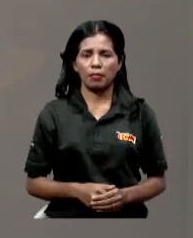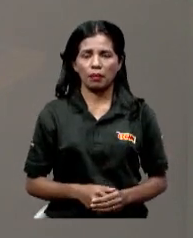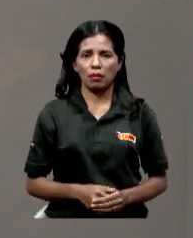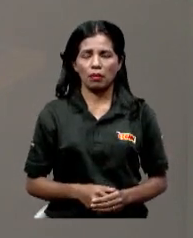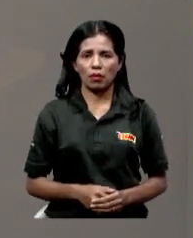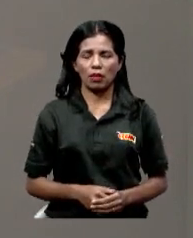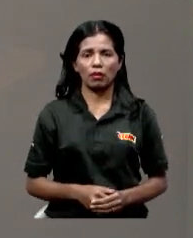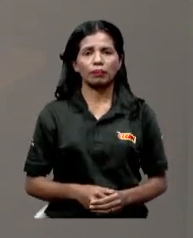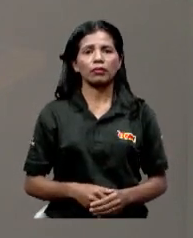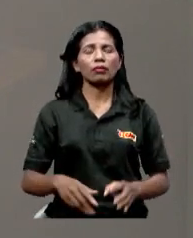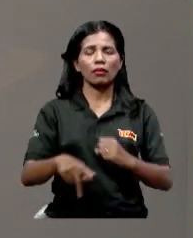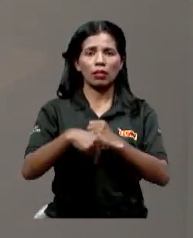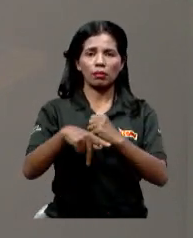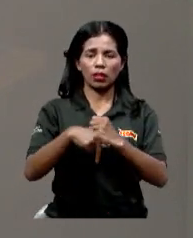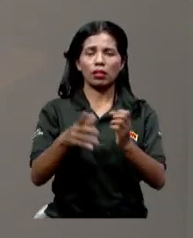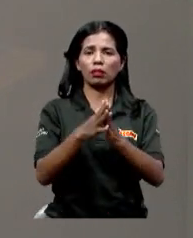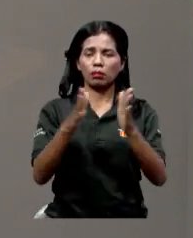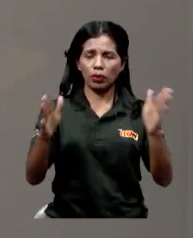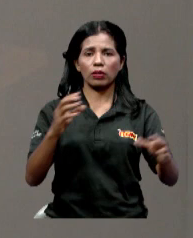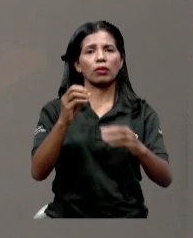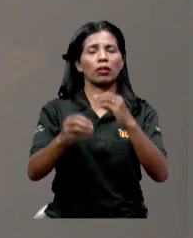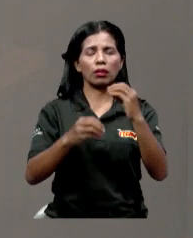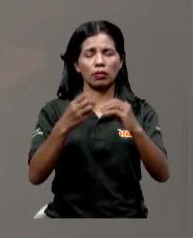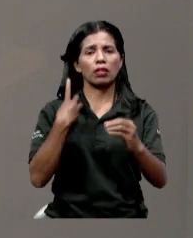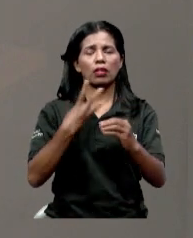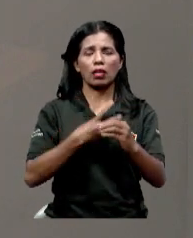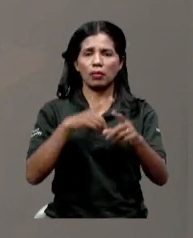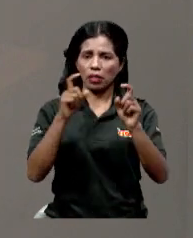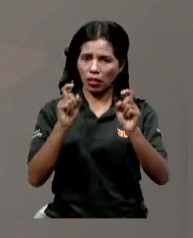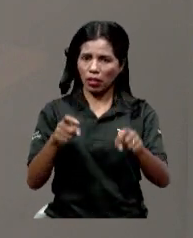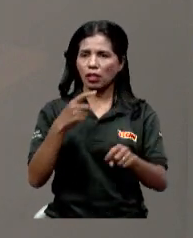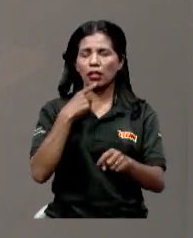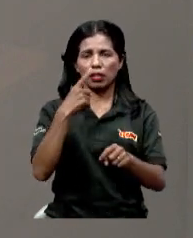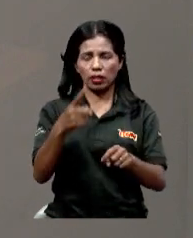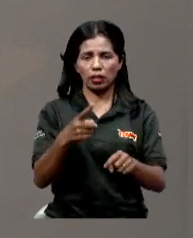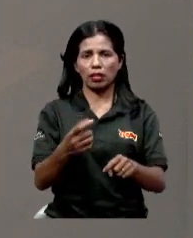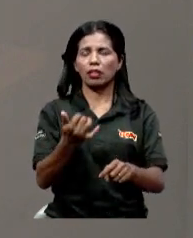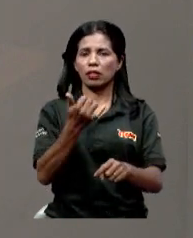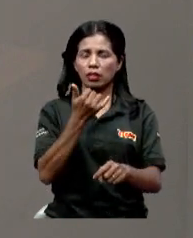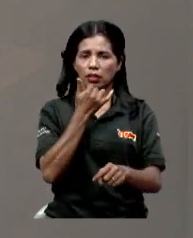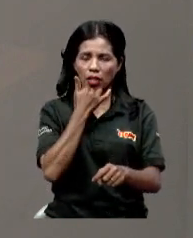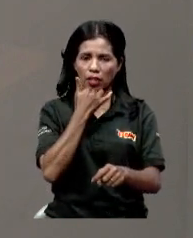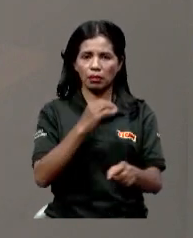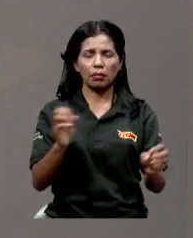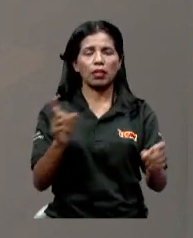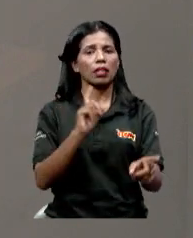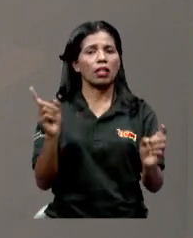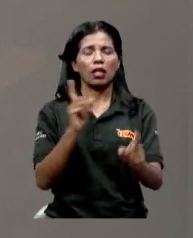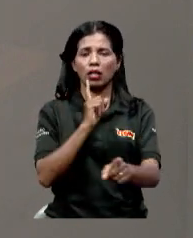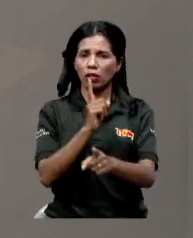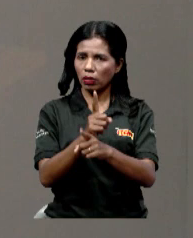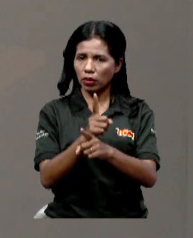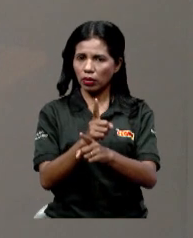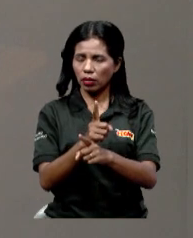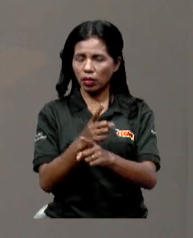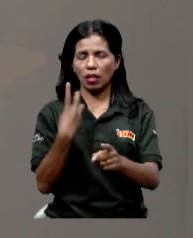Oposição construtiva, mo significa, a mim tem que até ter sala, vou ter bem laos, e a mim